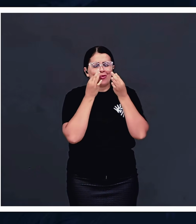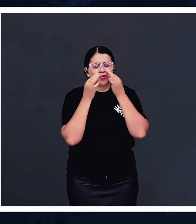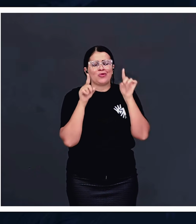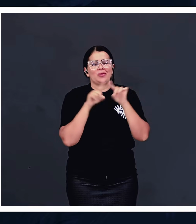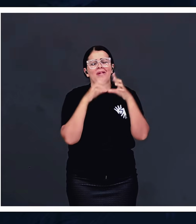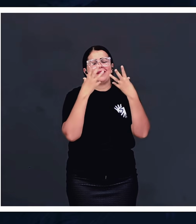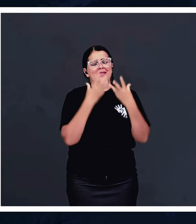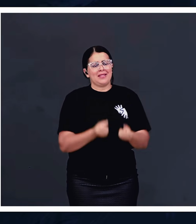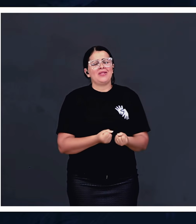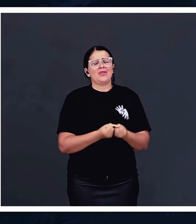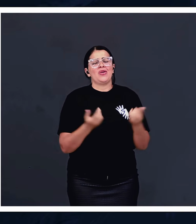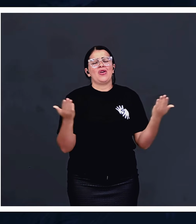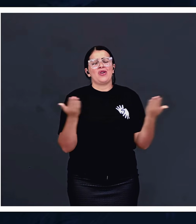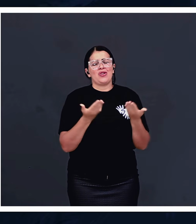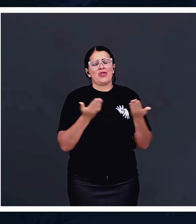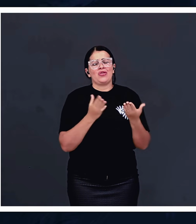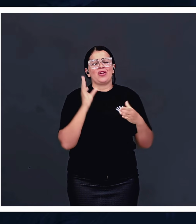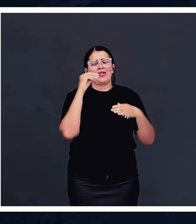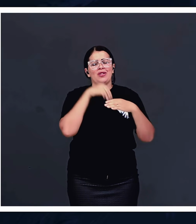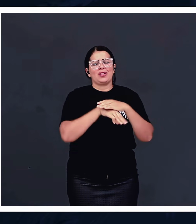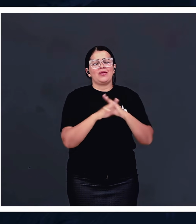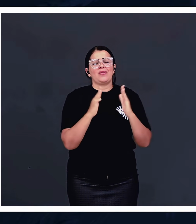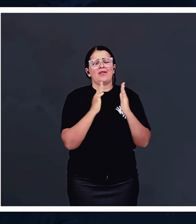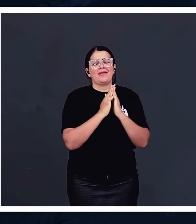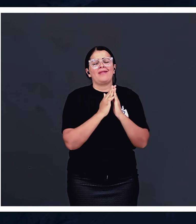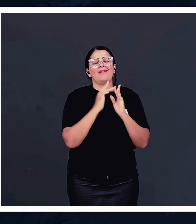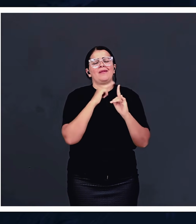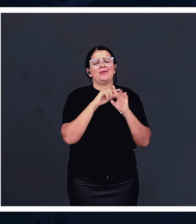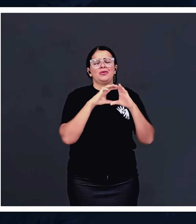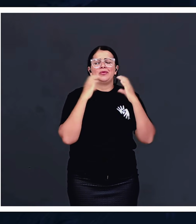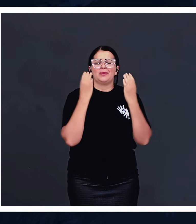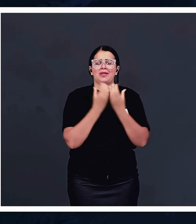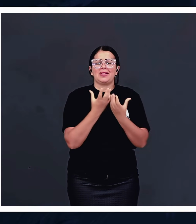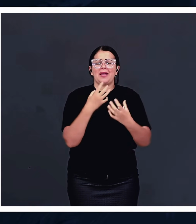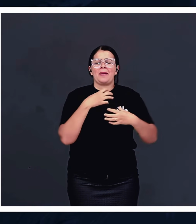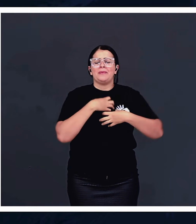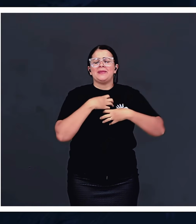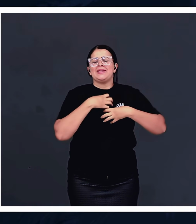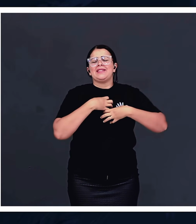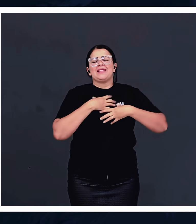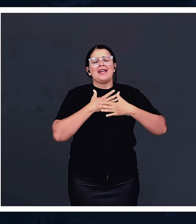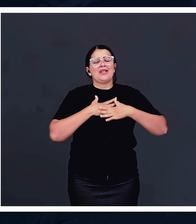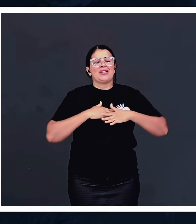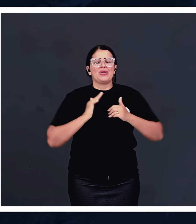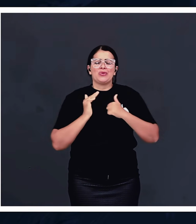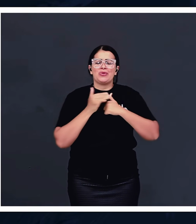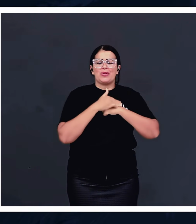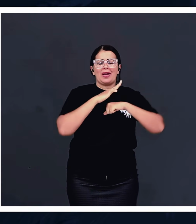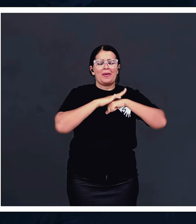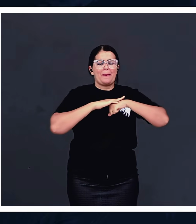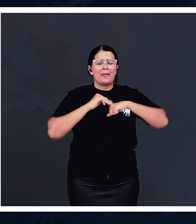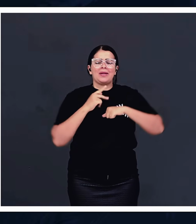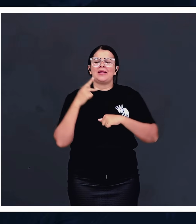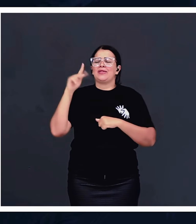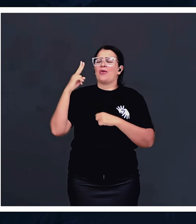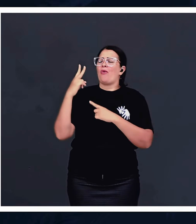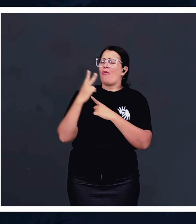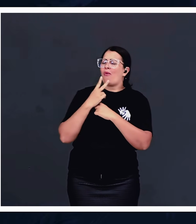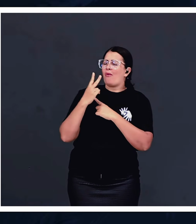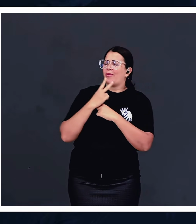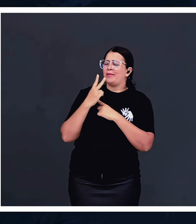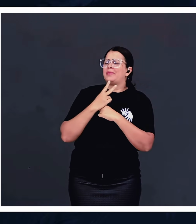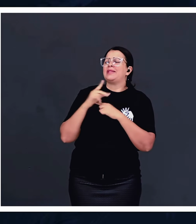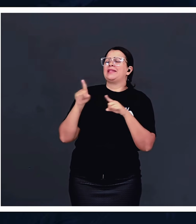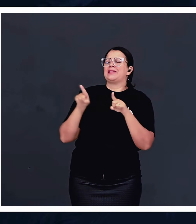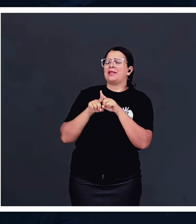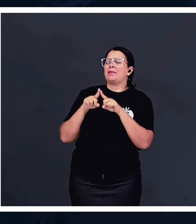um convite e hoje está dentro da comunidade. Que essa pessoa se sinta guardada e protegida pelas suas mãos,